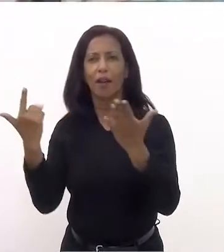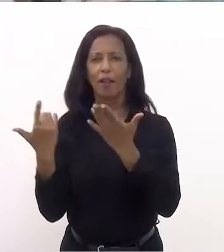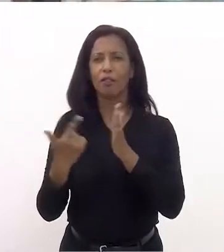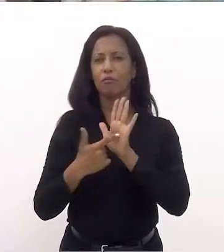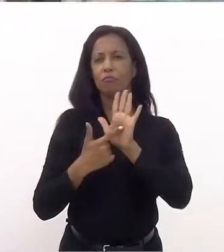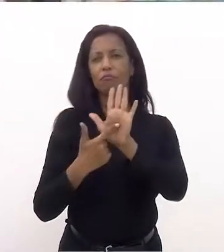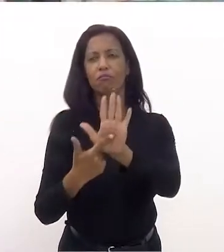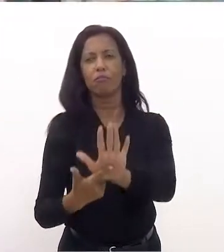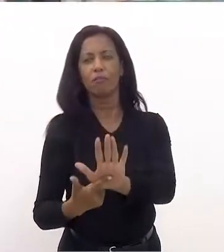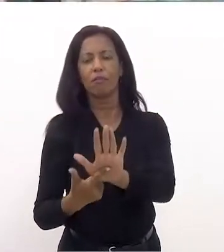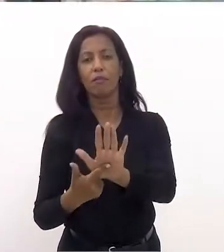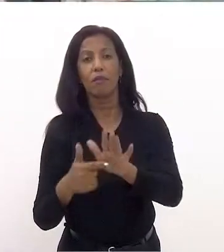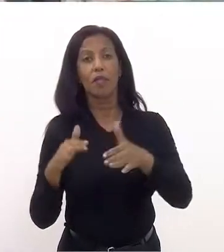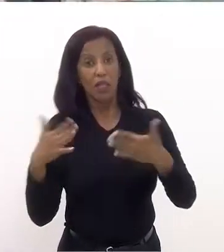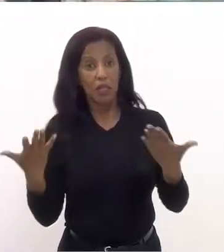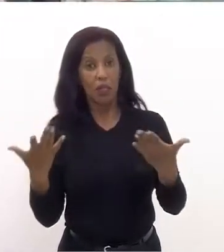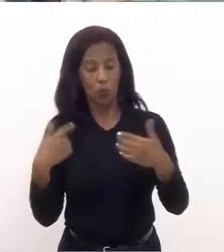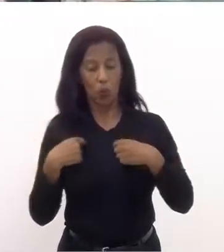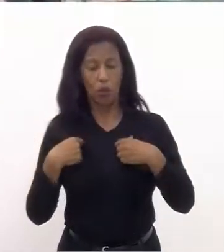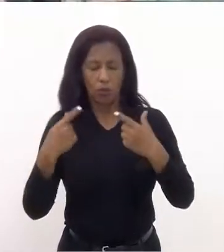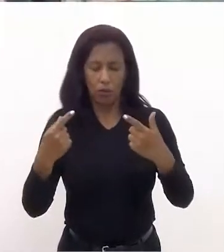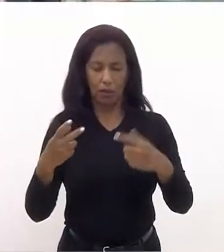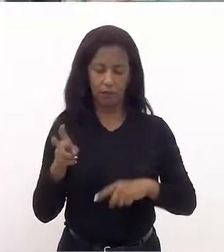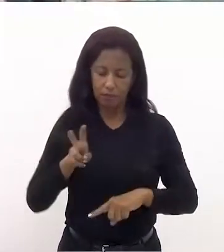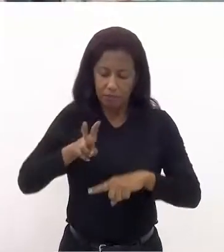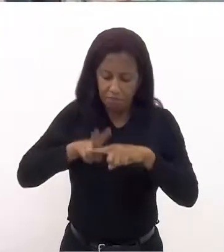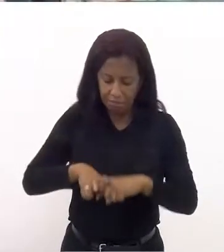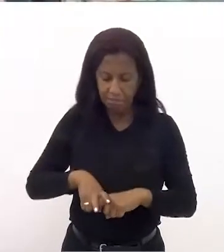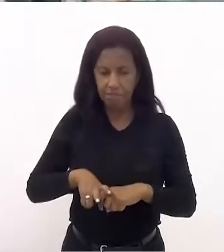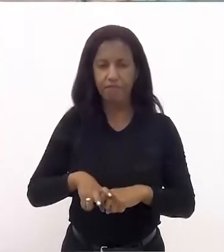falavam. E quando eu estava